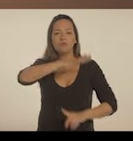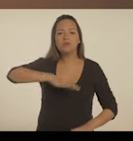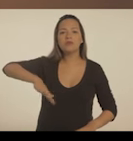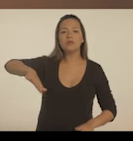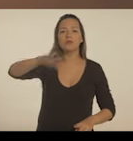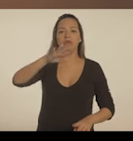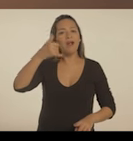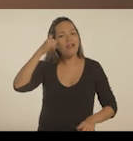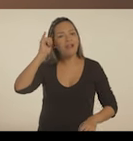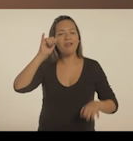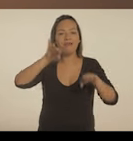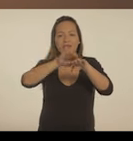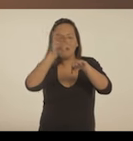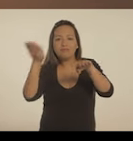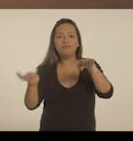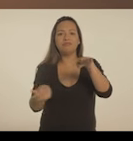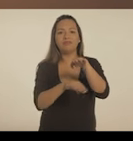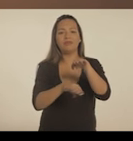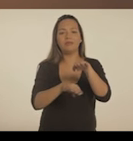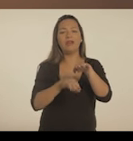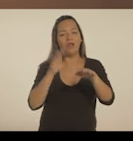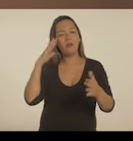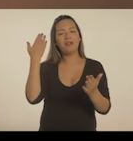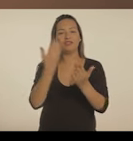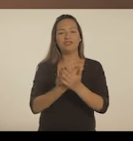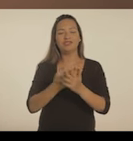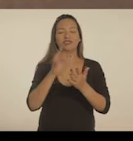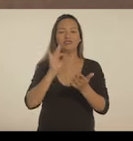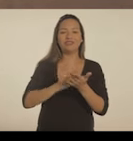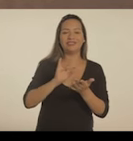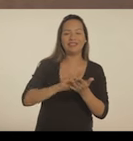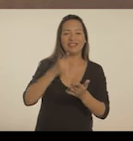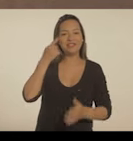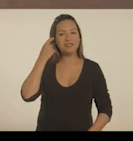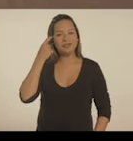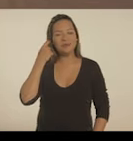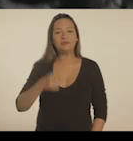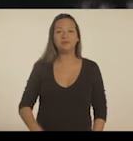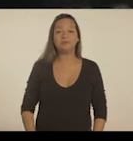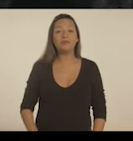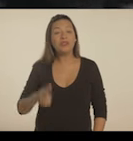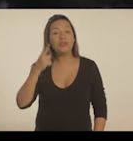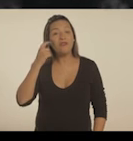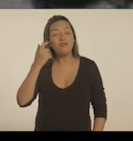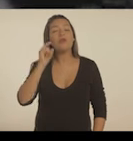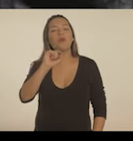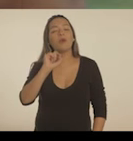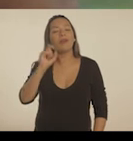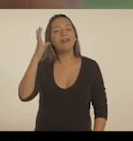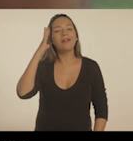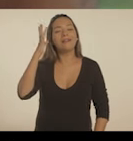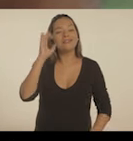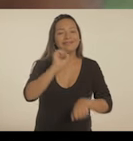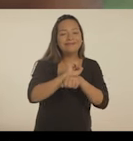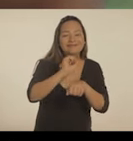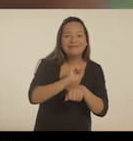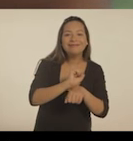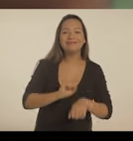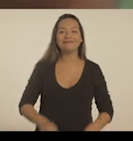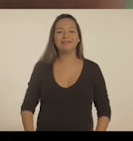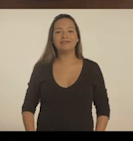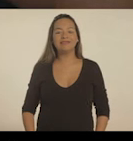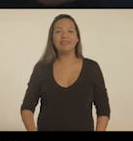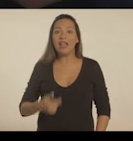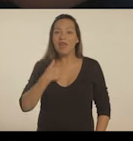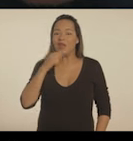à desigualdade social. Eu acredito nele. A gestão do Freixo, para mim, ela significa esperança. Nunca na história da minha vida eu